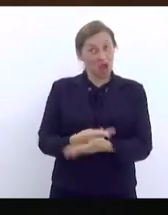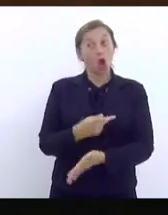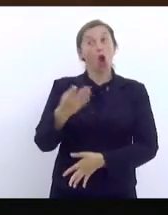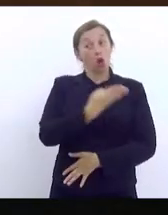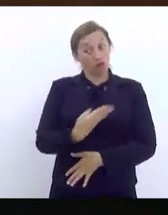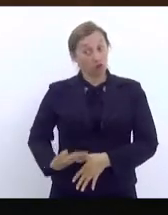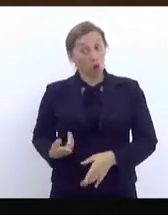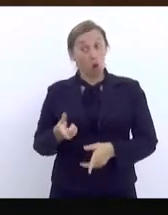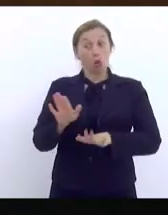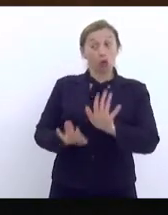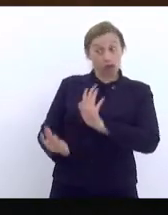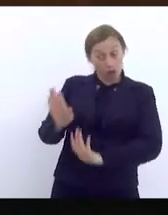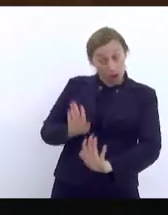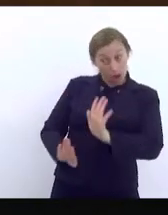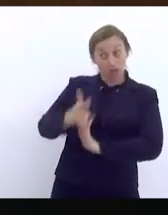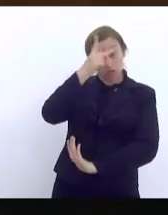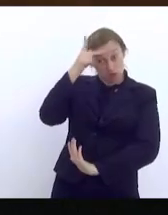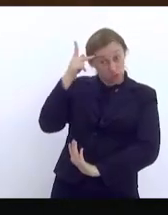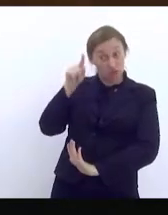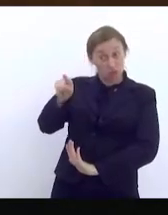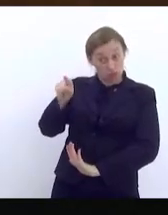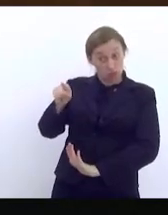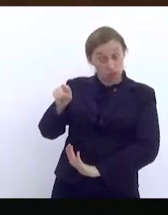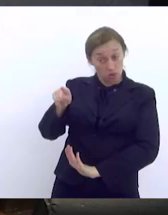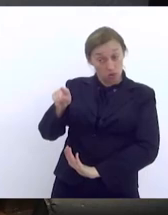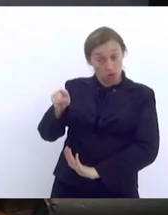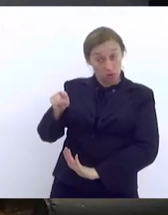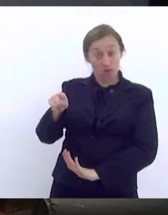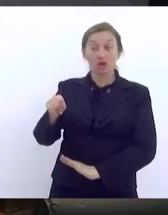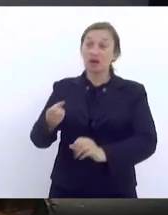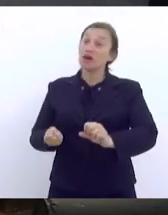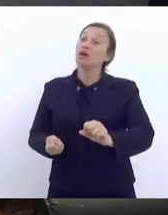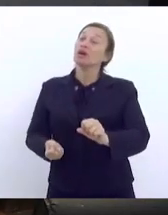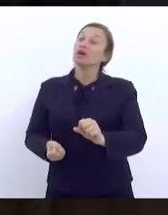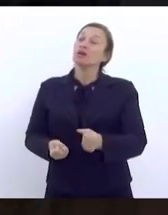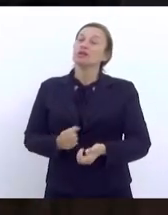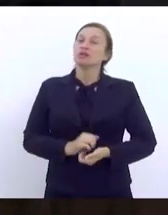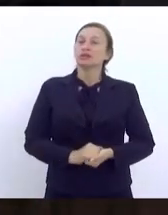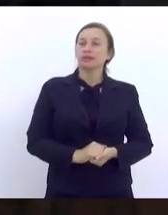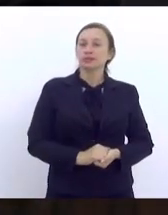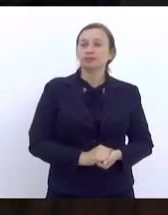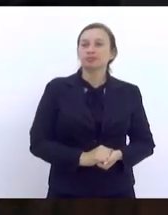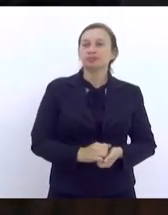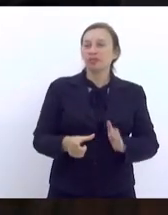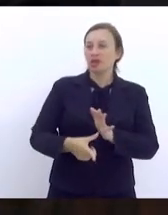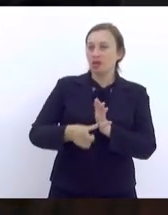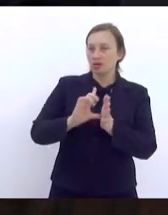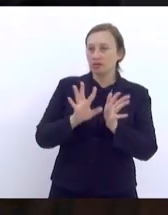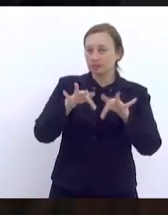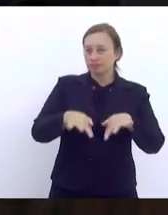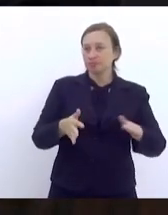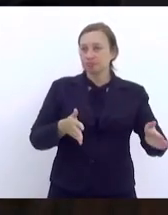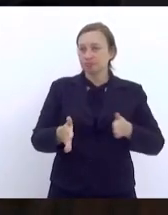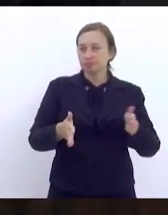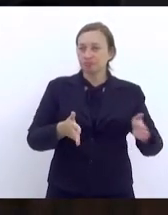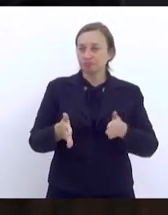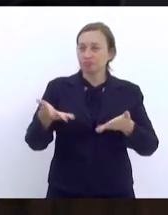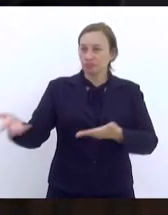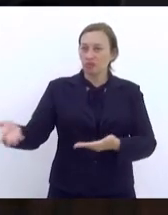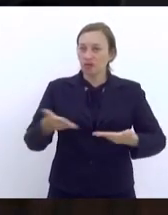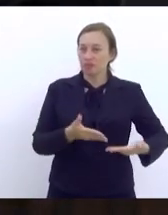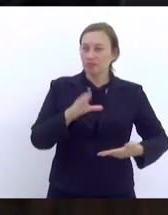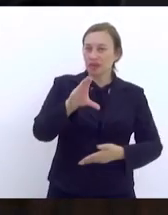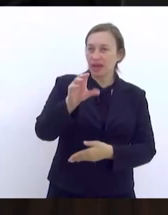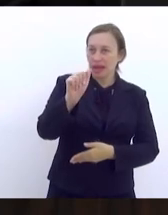com essas pessoas que te rodeiam tô te puxando para baixo Obrigado Presidente antes de passar o expediente final que deixa o convite da